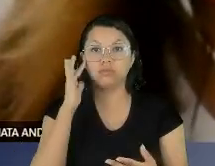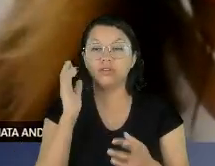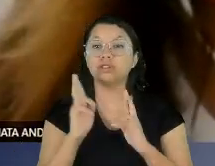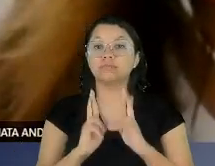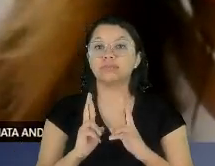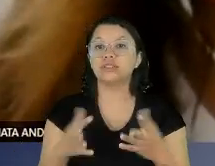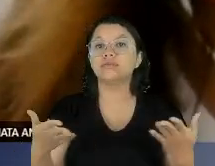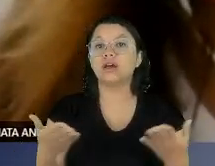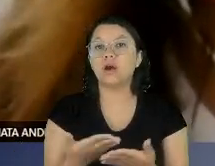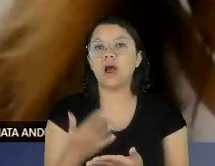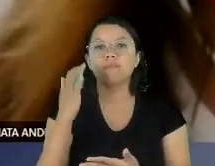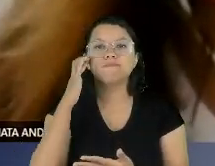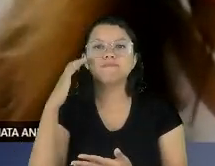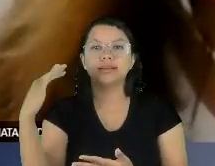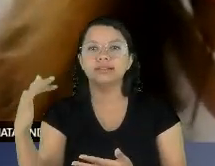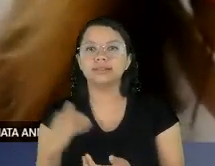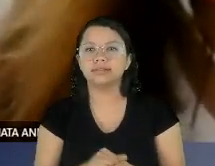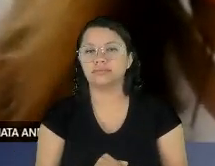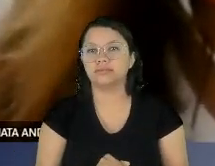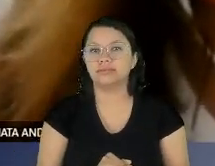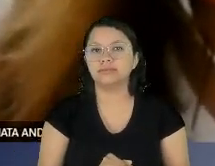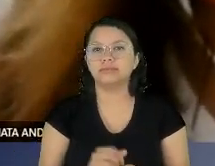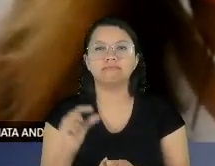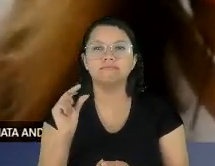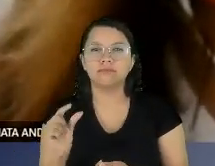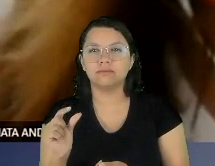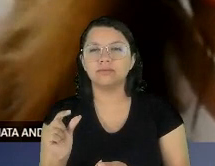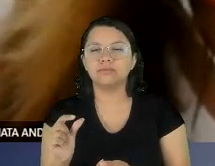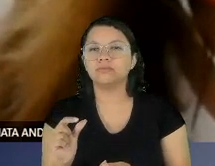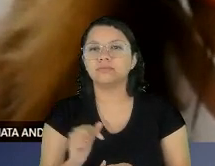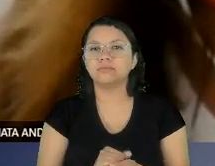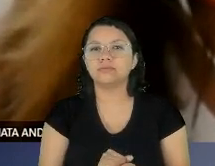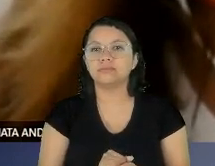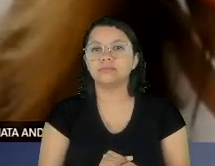hoje é a gente pensar um pouquinho